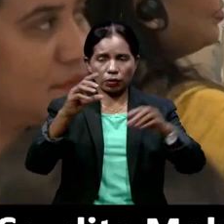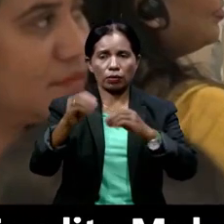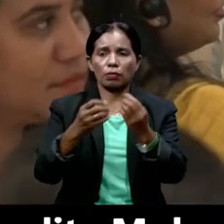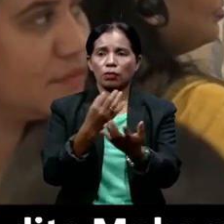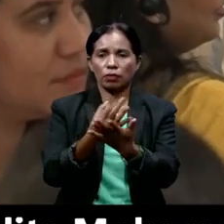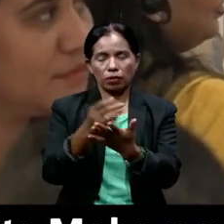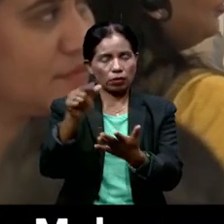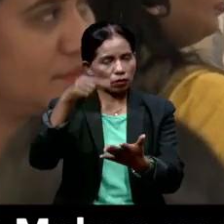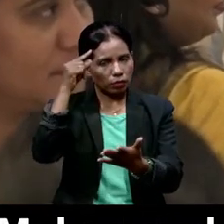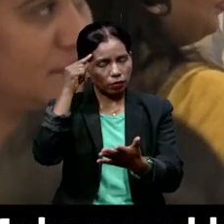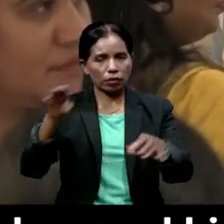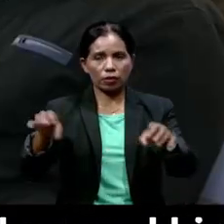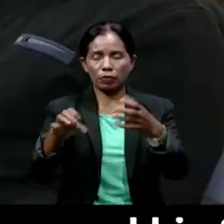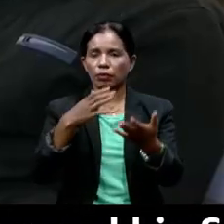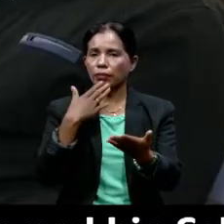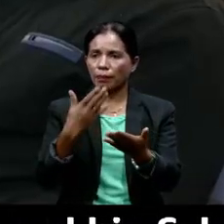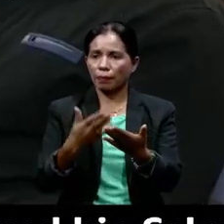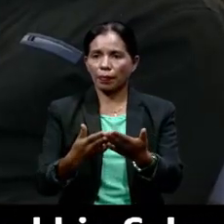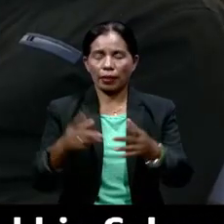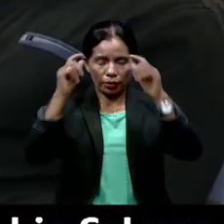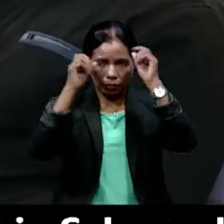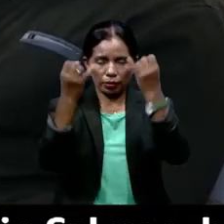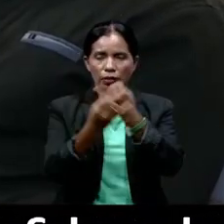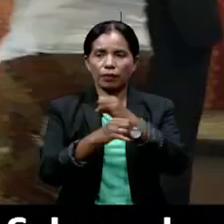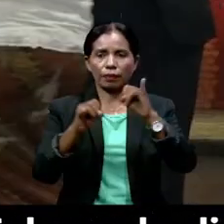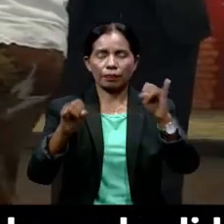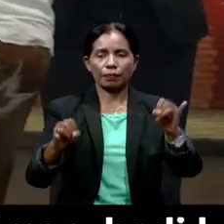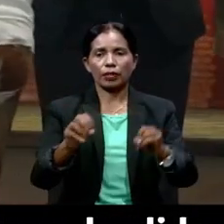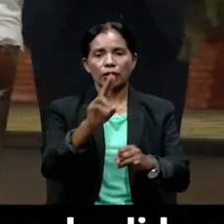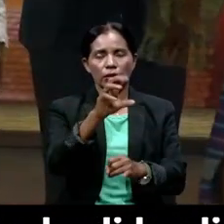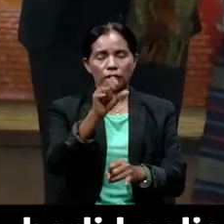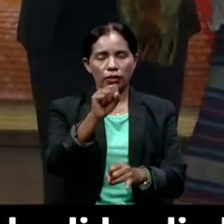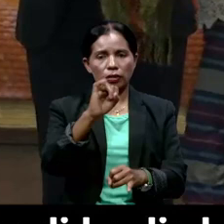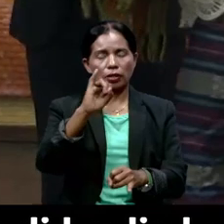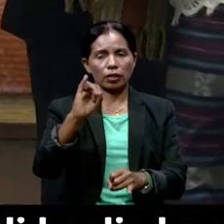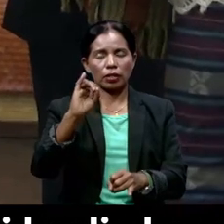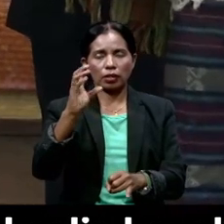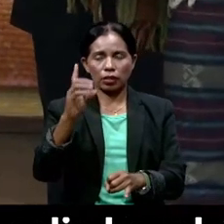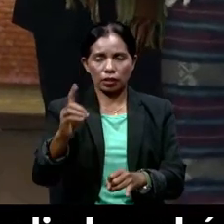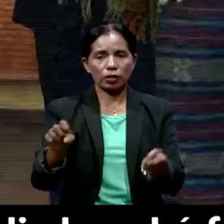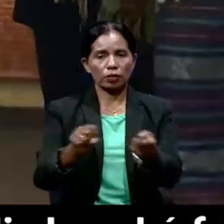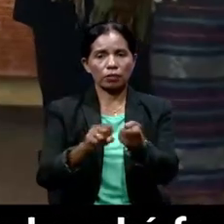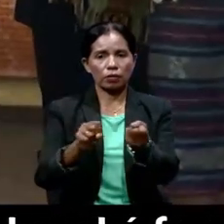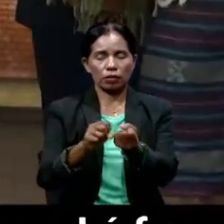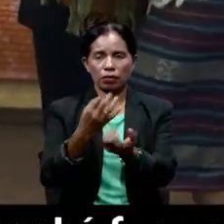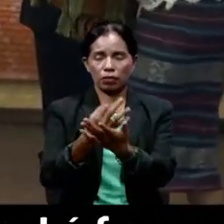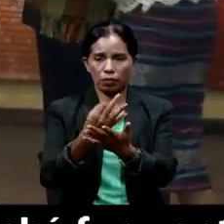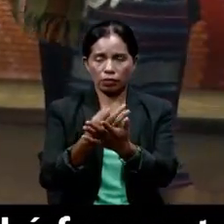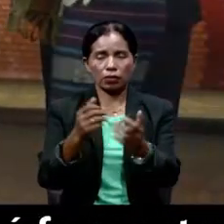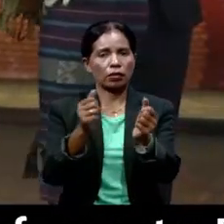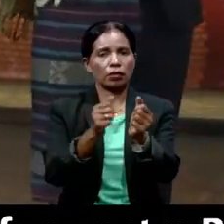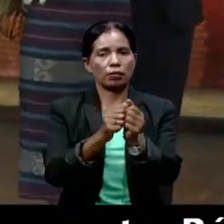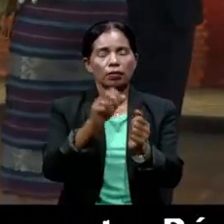no prestação serviço. Desde Timor-Leste ukunan USAID contribui ona osan liu tocon atustolu